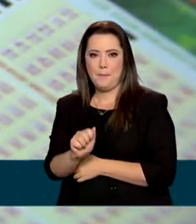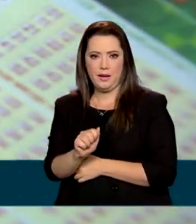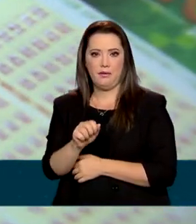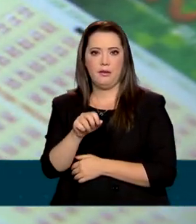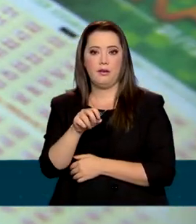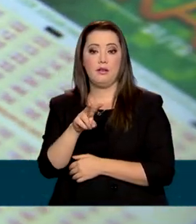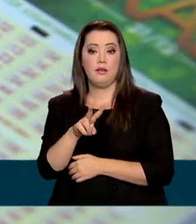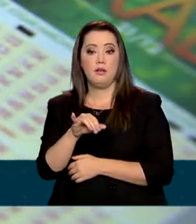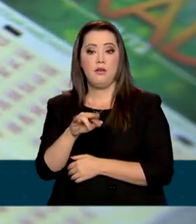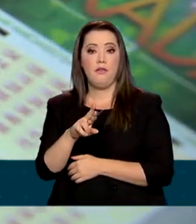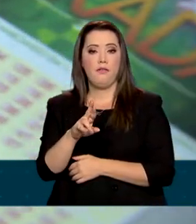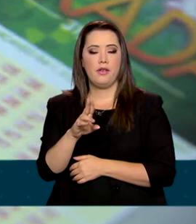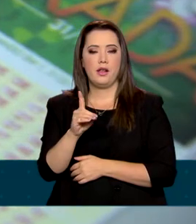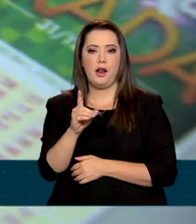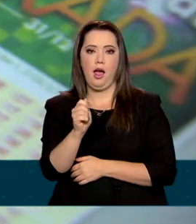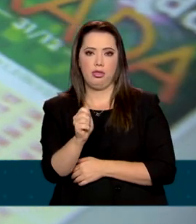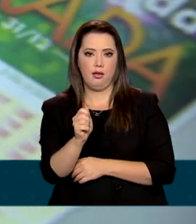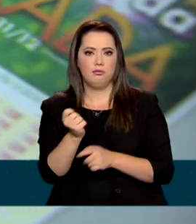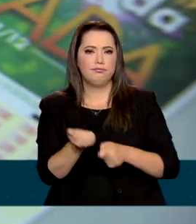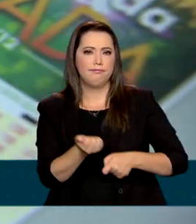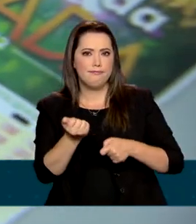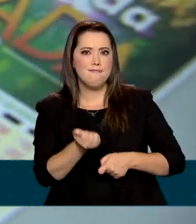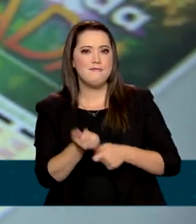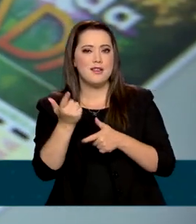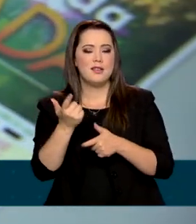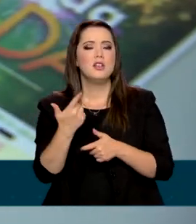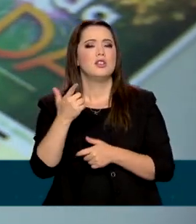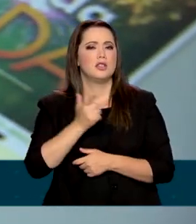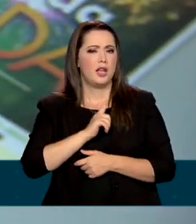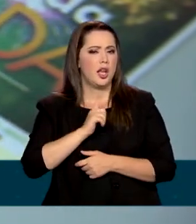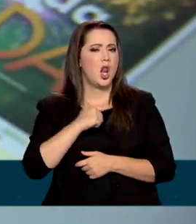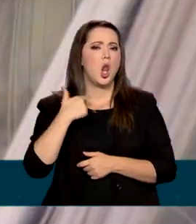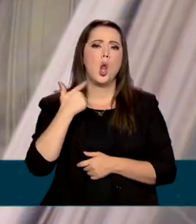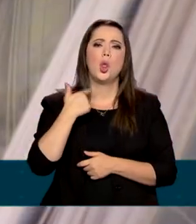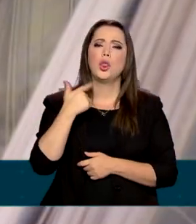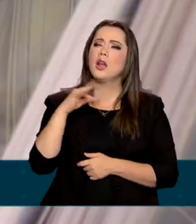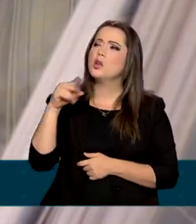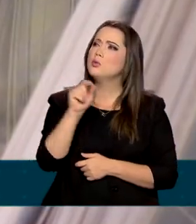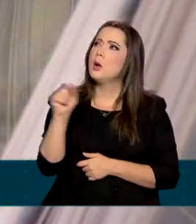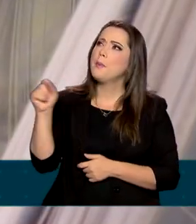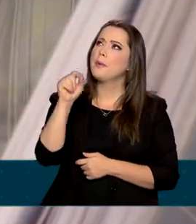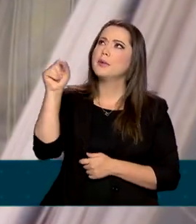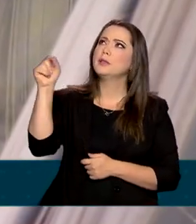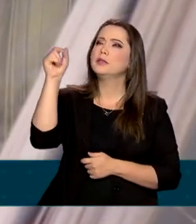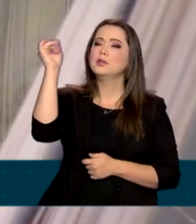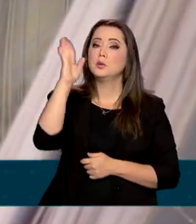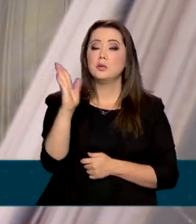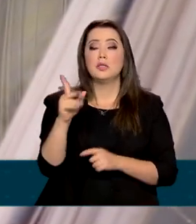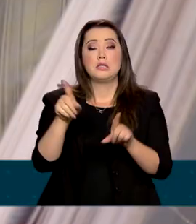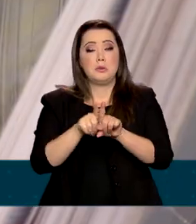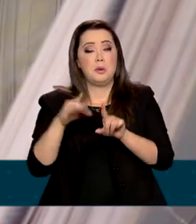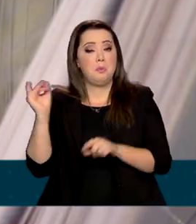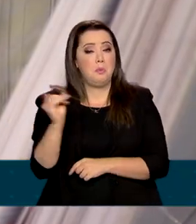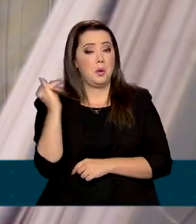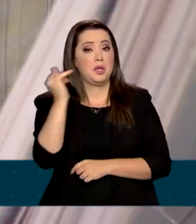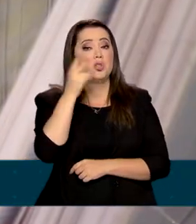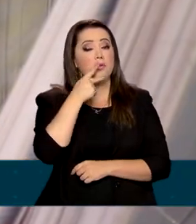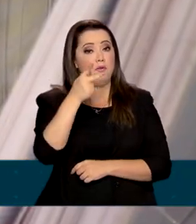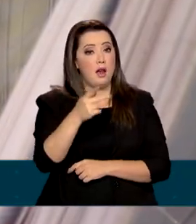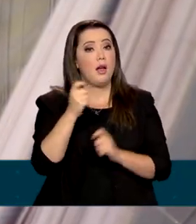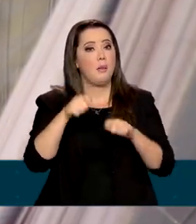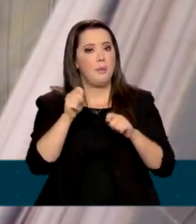nas 13 mil lotéricas espalhadas pelo país. E é sempre bom lembrar que também é possível fazer o jogo